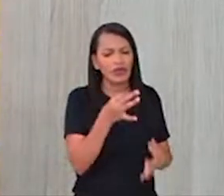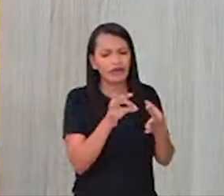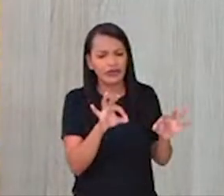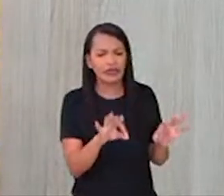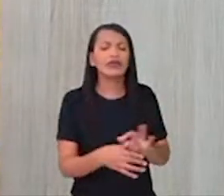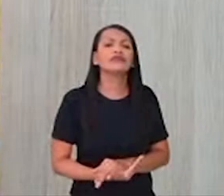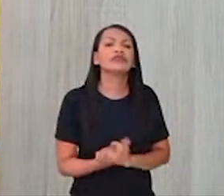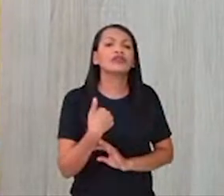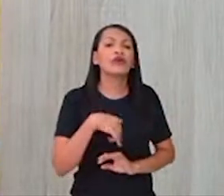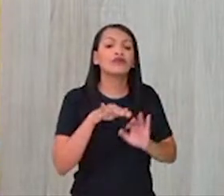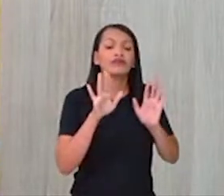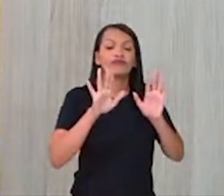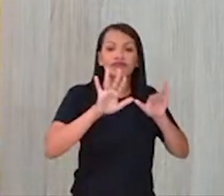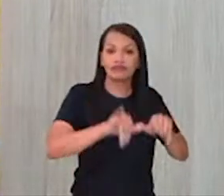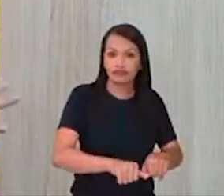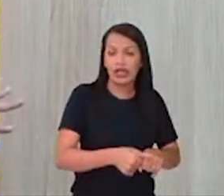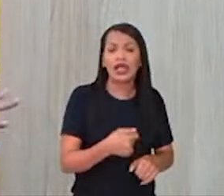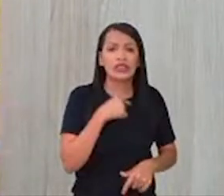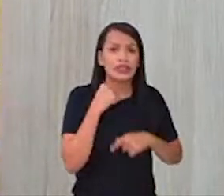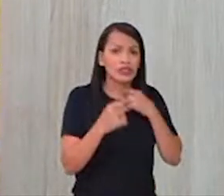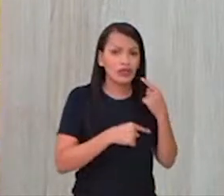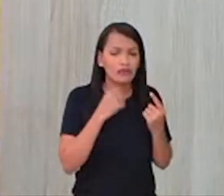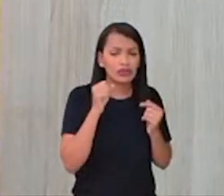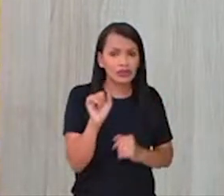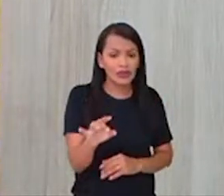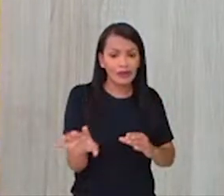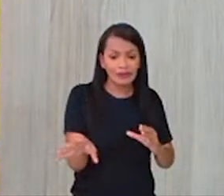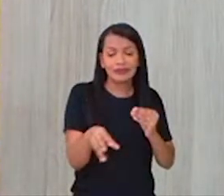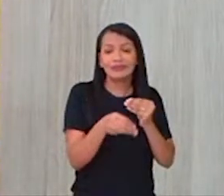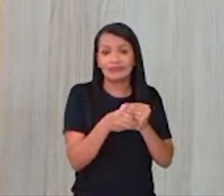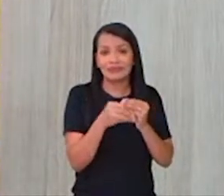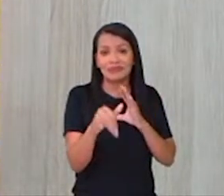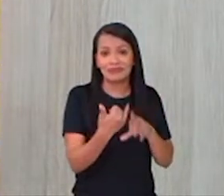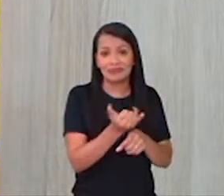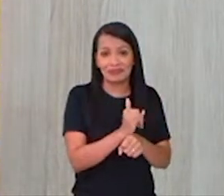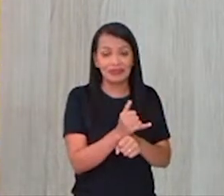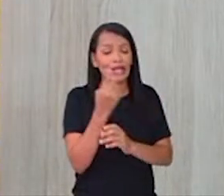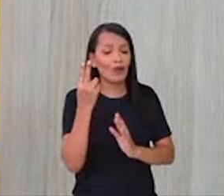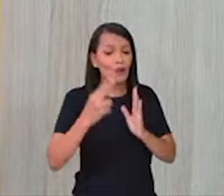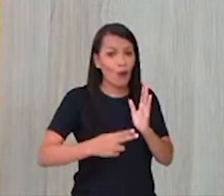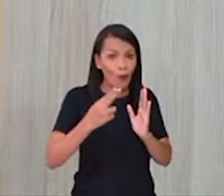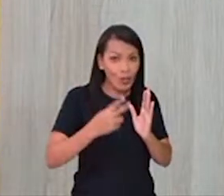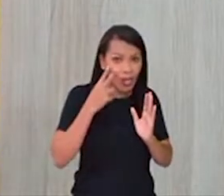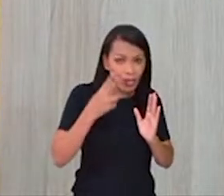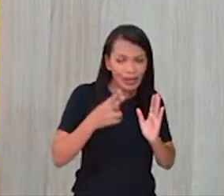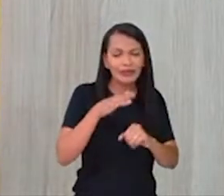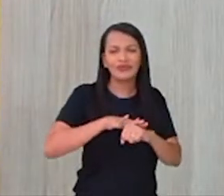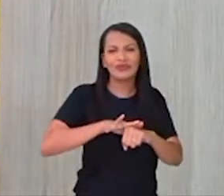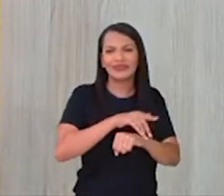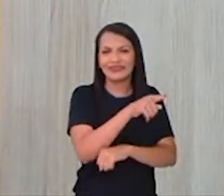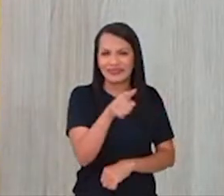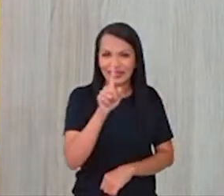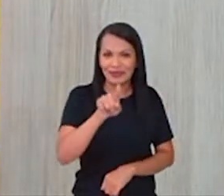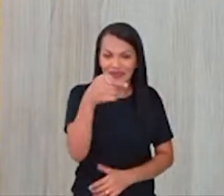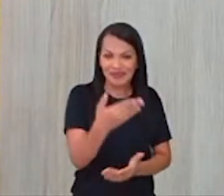A gente se despede por aqui. Qualquer dúvida é só deixar o comentário lá no YouTube. A gente olha, lê, checa e conversa com vocês sobre isso